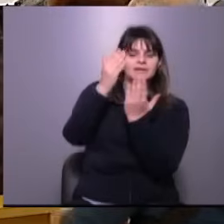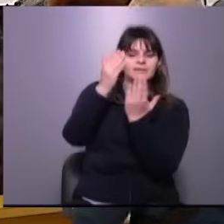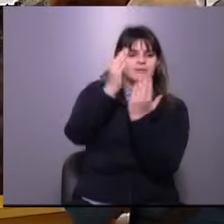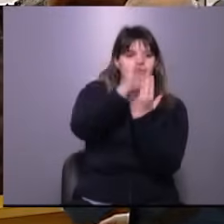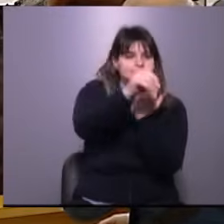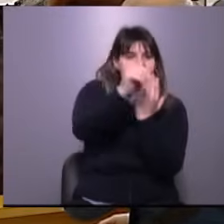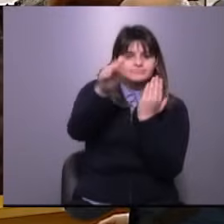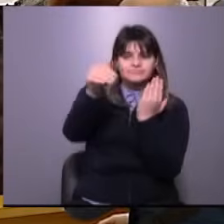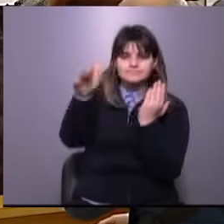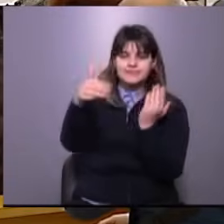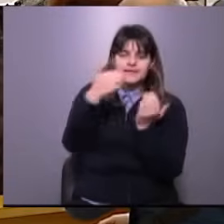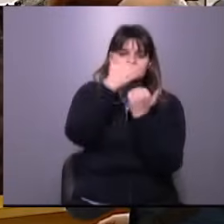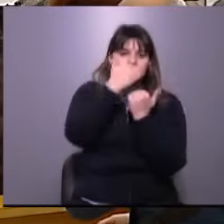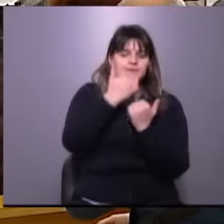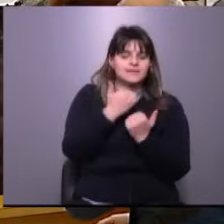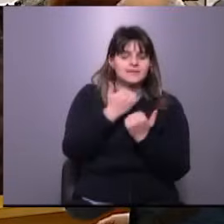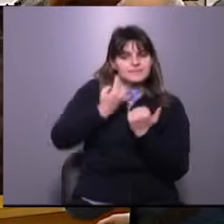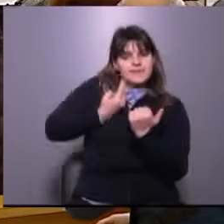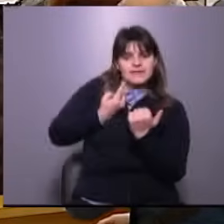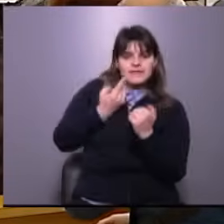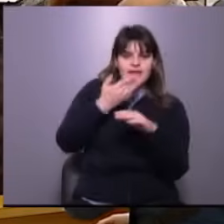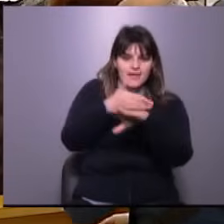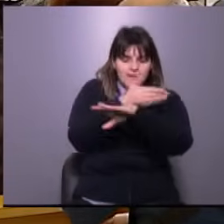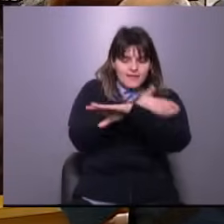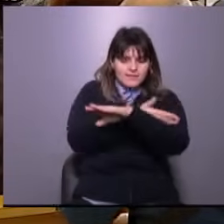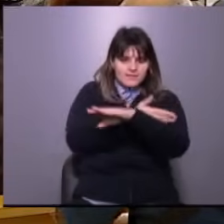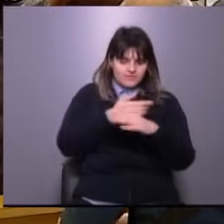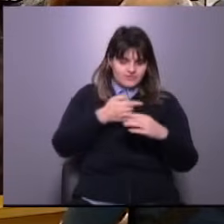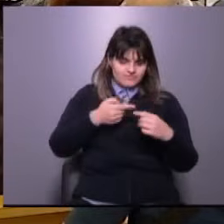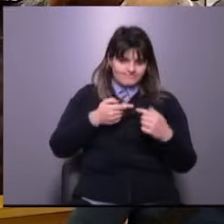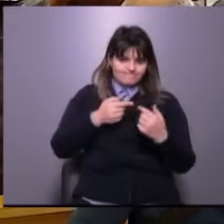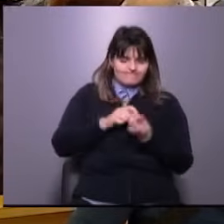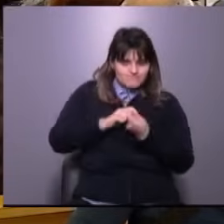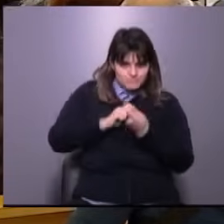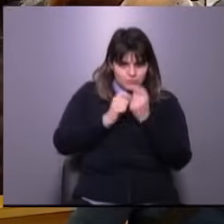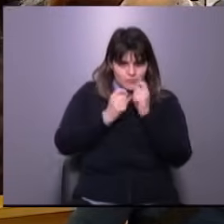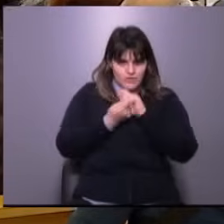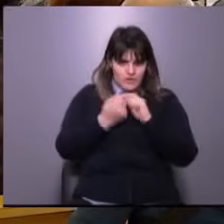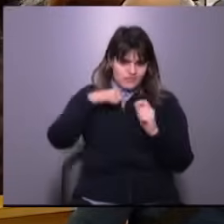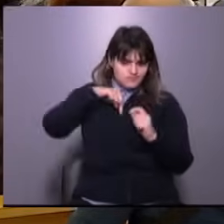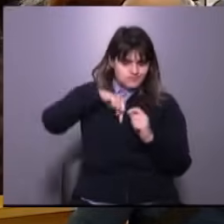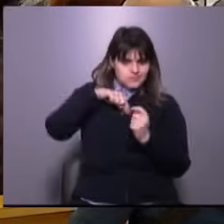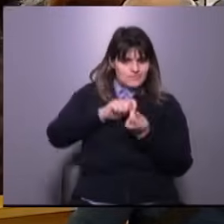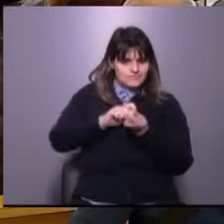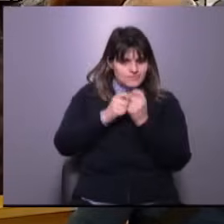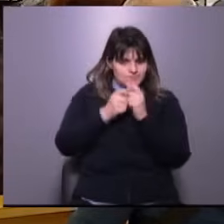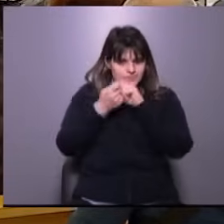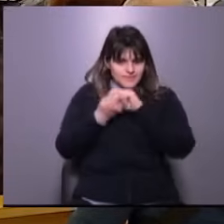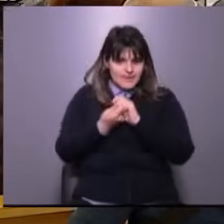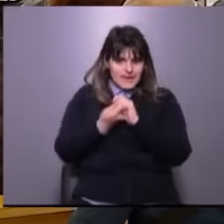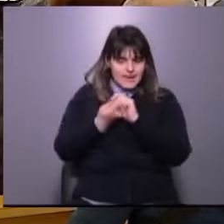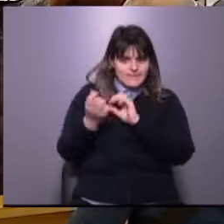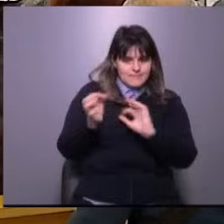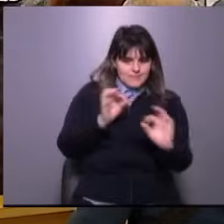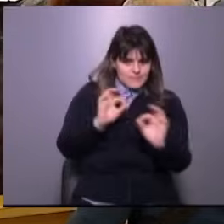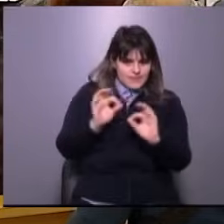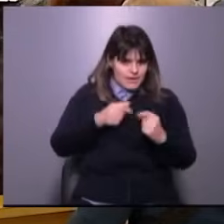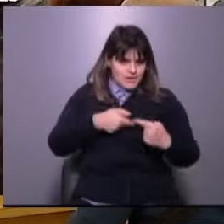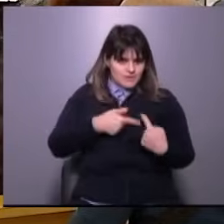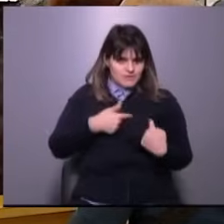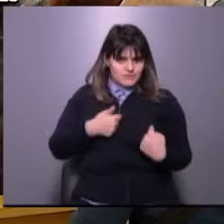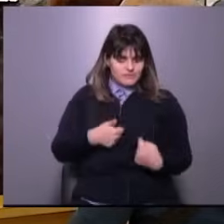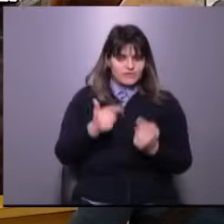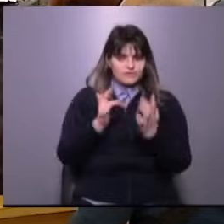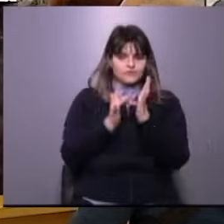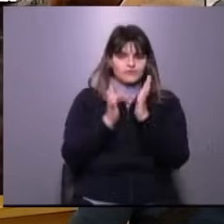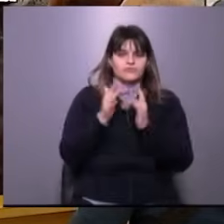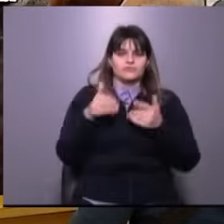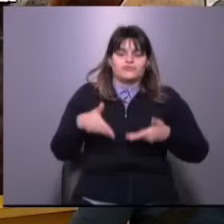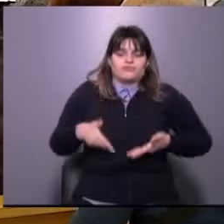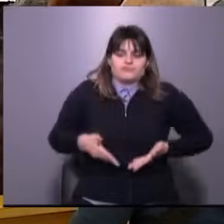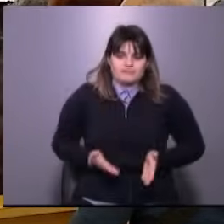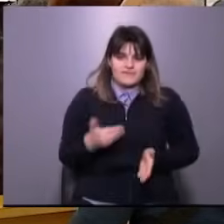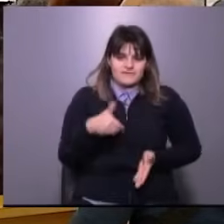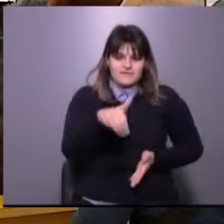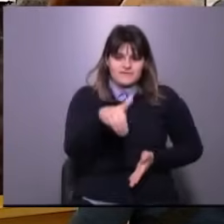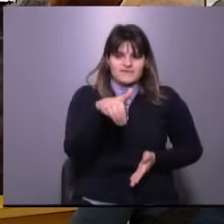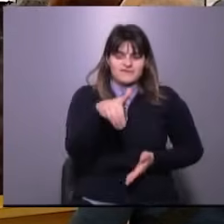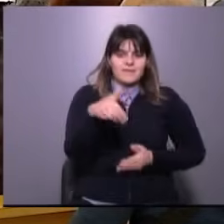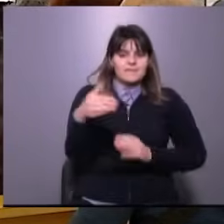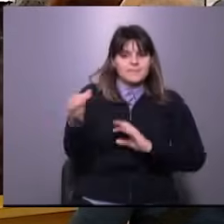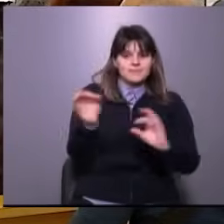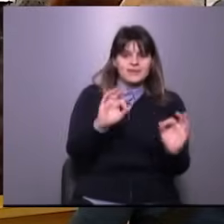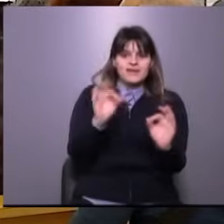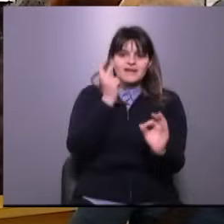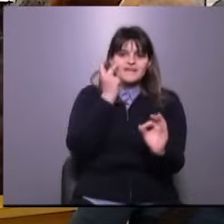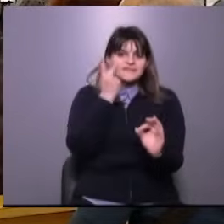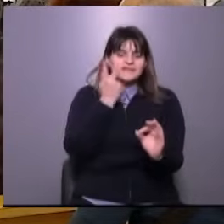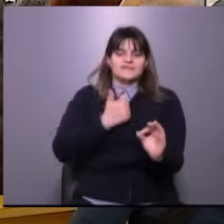venha este convite a convertermo-nos, a prepararmos o coração para acolher este Jesus que vem,